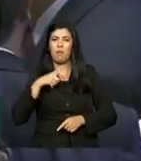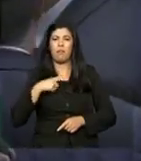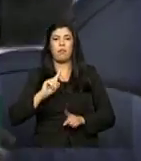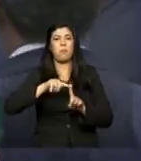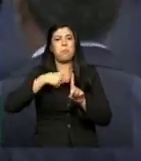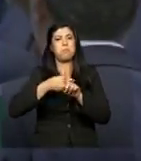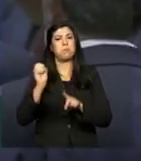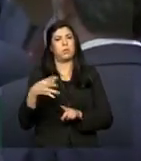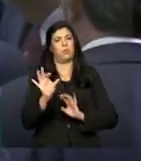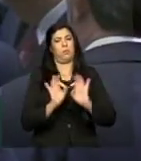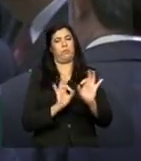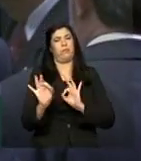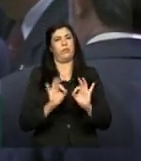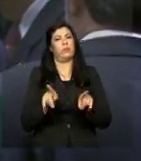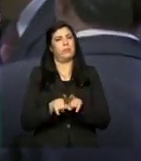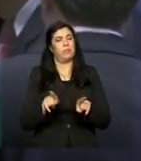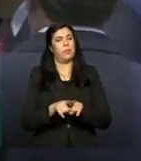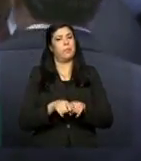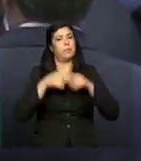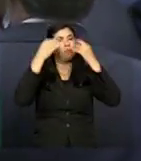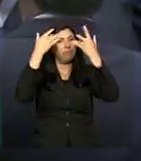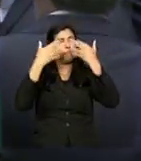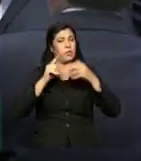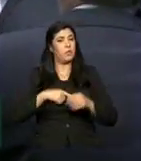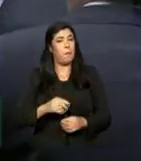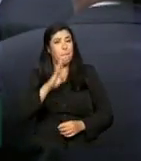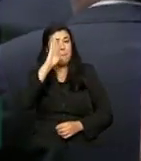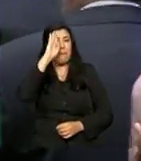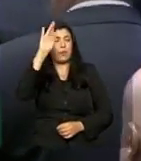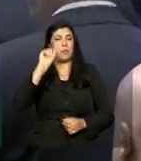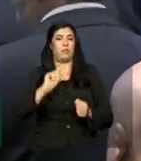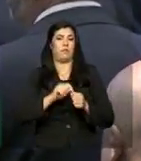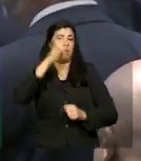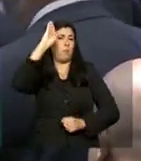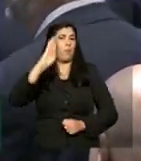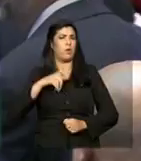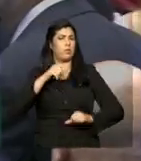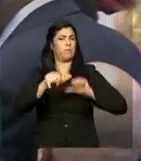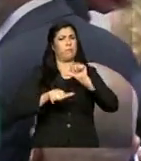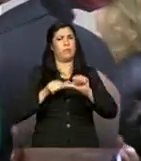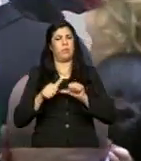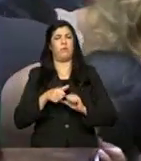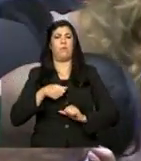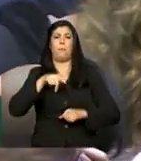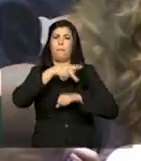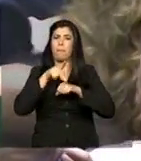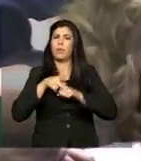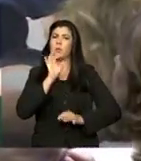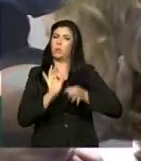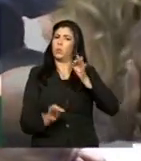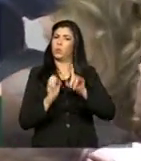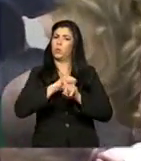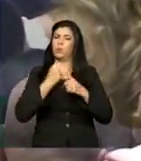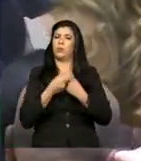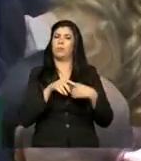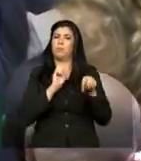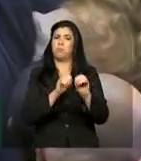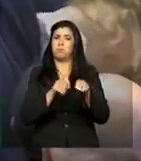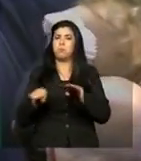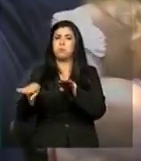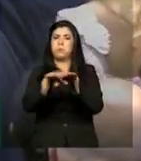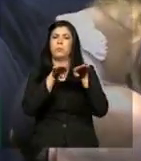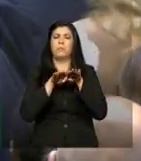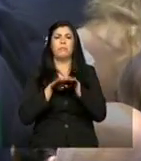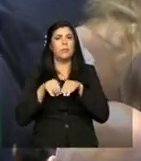novos projetos. Disse ainda que a prioridade é fazer com que o Brasil seja um país com justiça social, educação de qualidade, igualdade